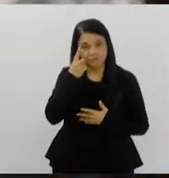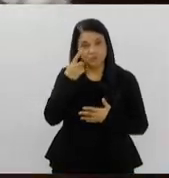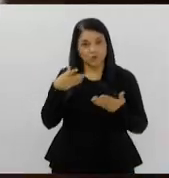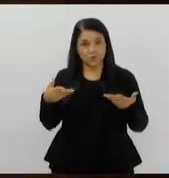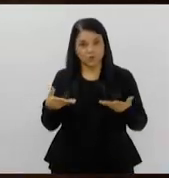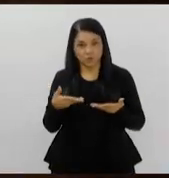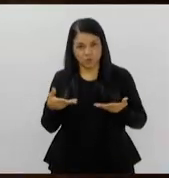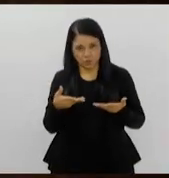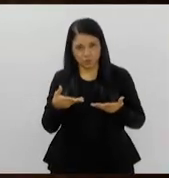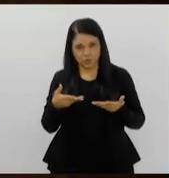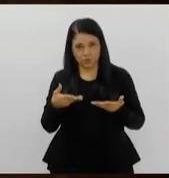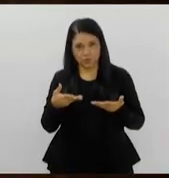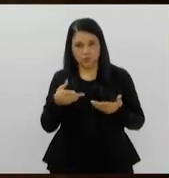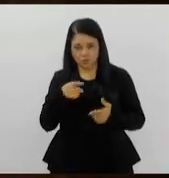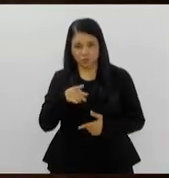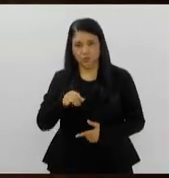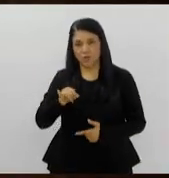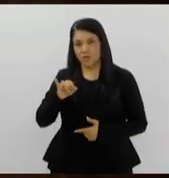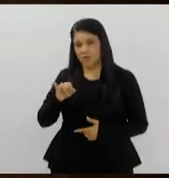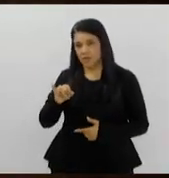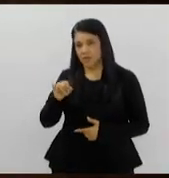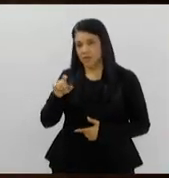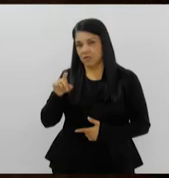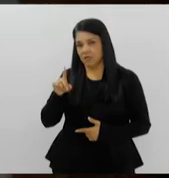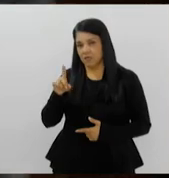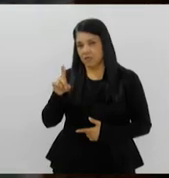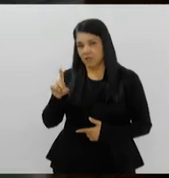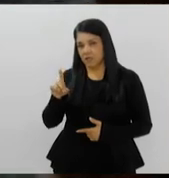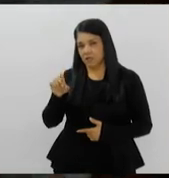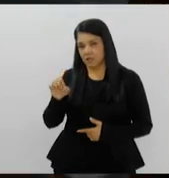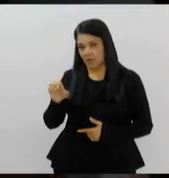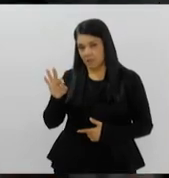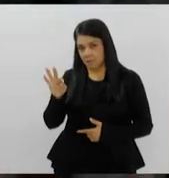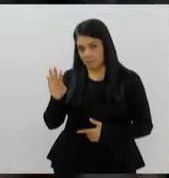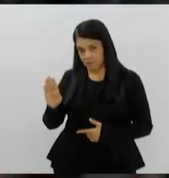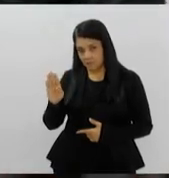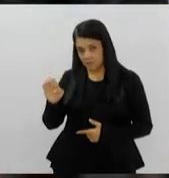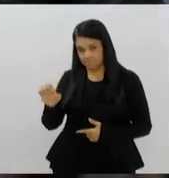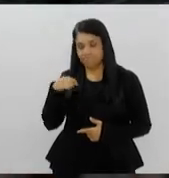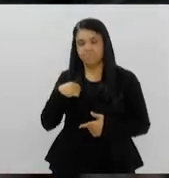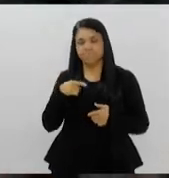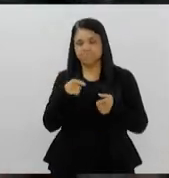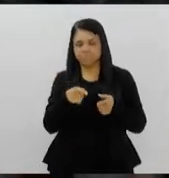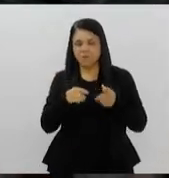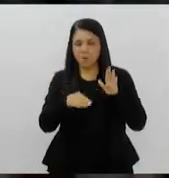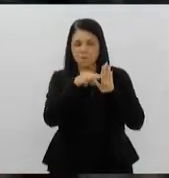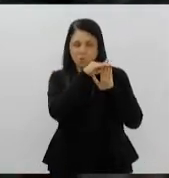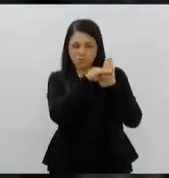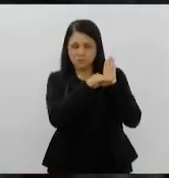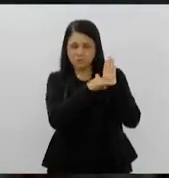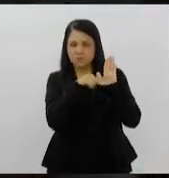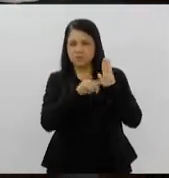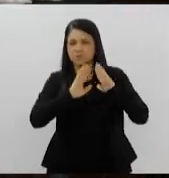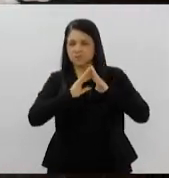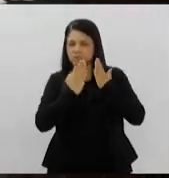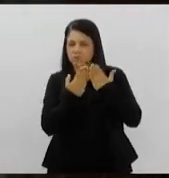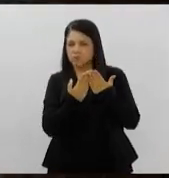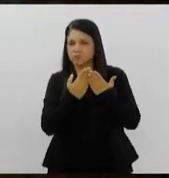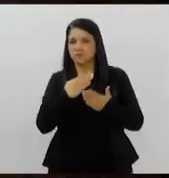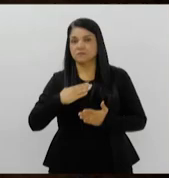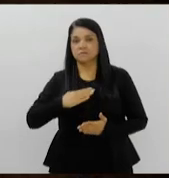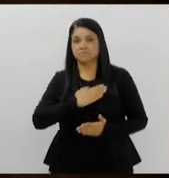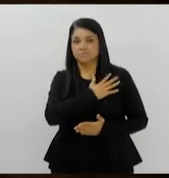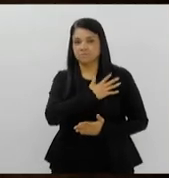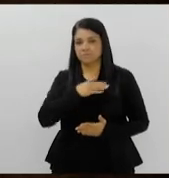hoje, dá uma olhada no IDEB e veja hoje a posição das nossas escolas cívico-militar. Os nossos alunos hoje, como eu